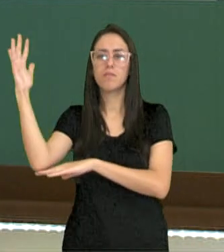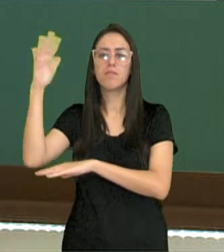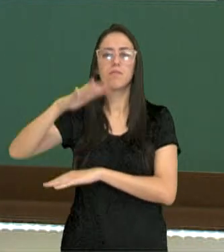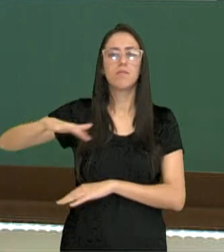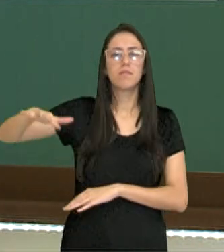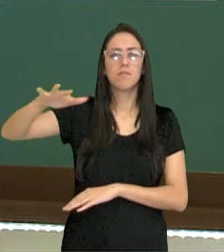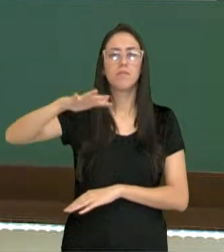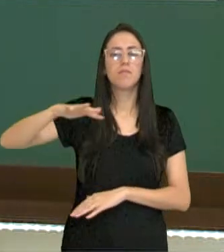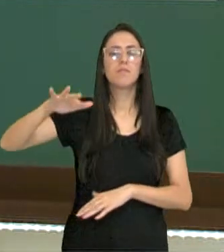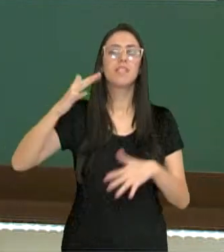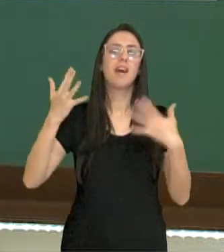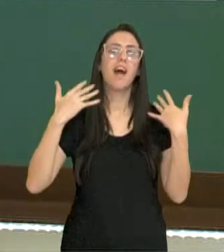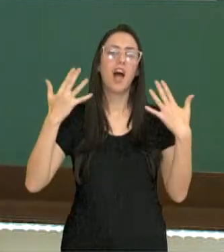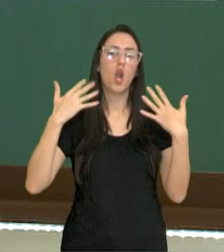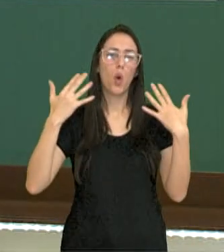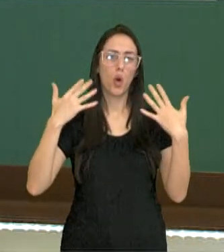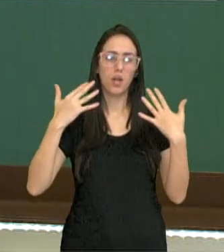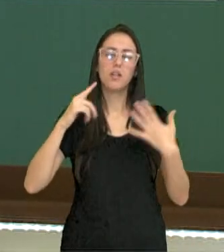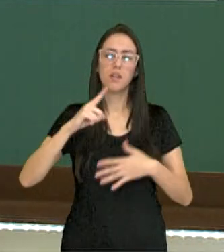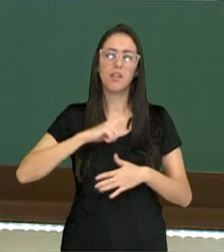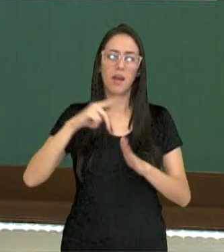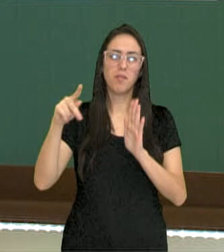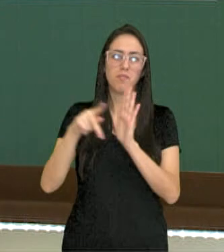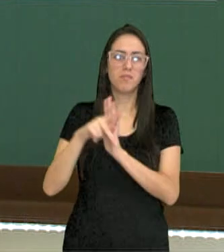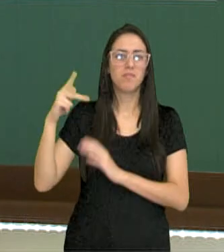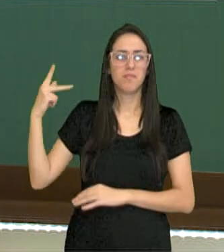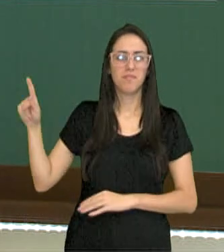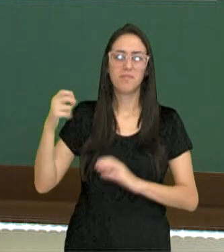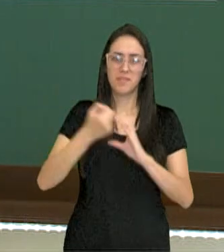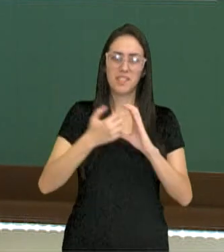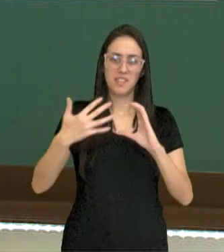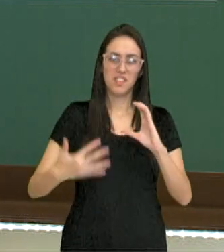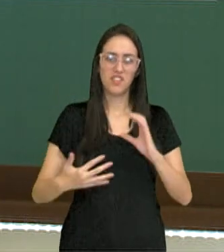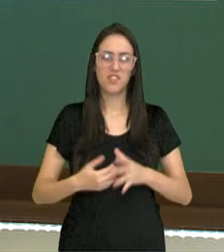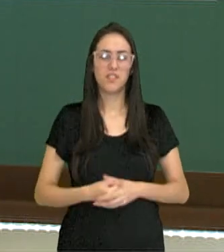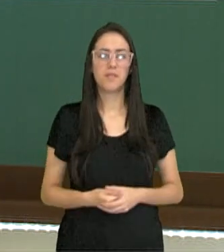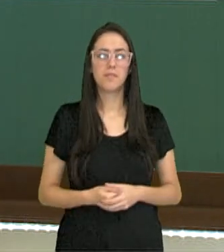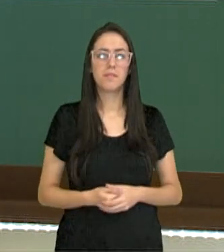encontrado em ambientes um pouco mais quentes. E aqui é uma característica delas.